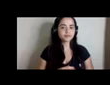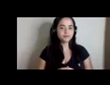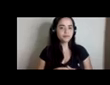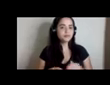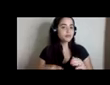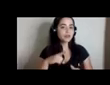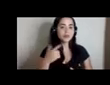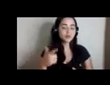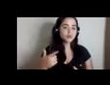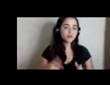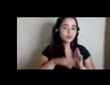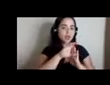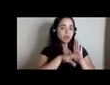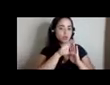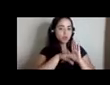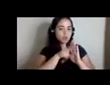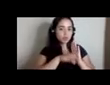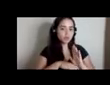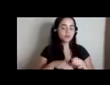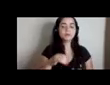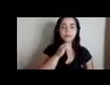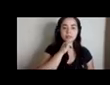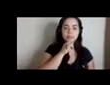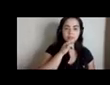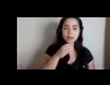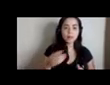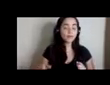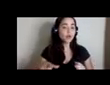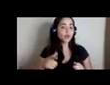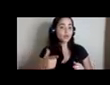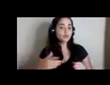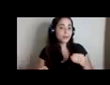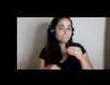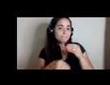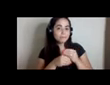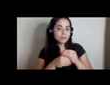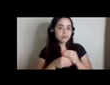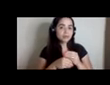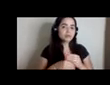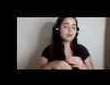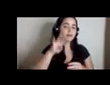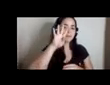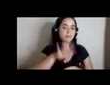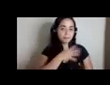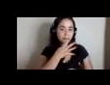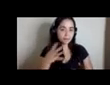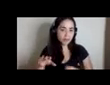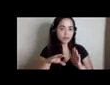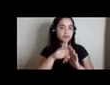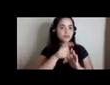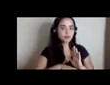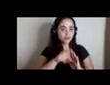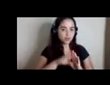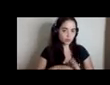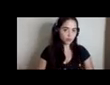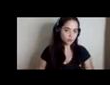né? Aquelas práticas e exemplos que não estão presentes na matriz curricular e